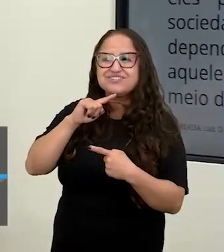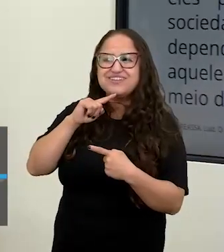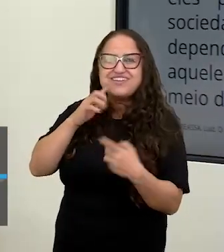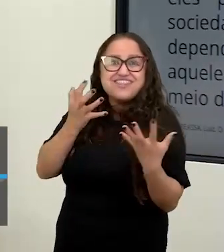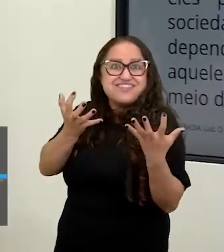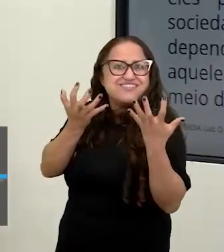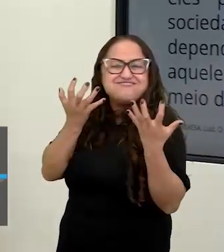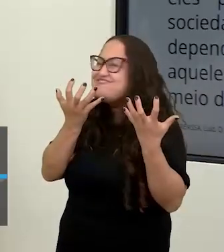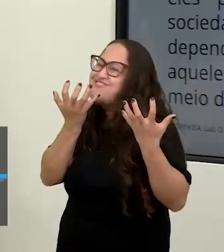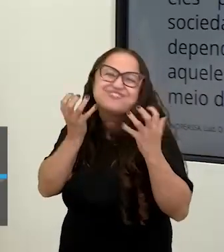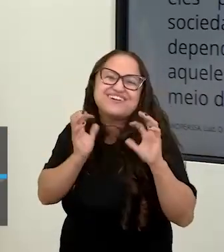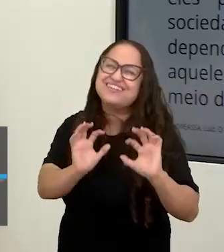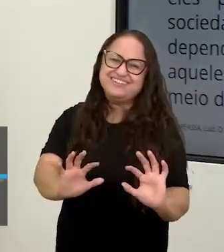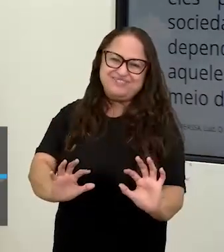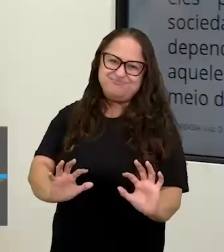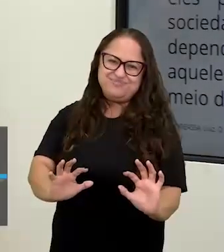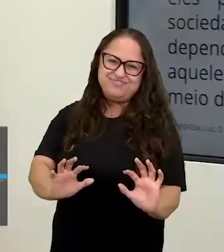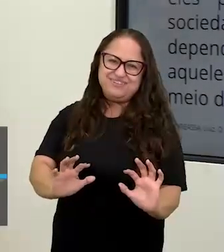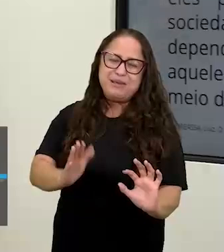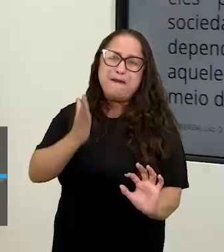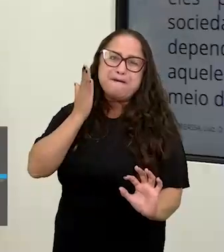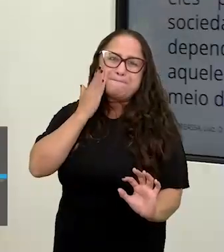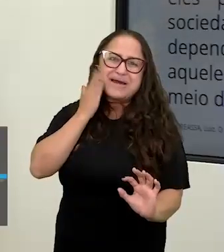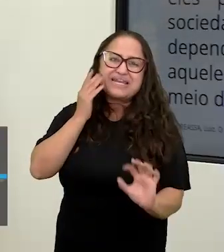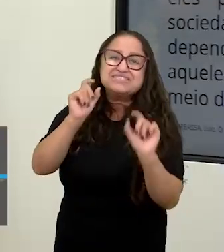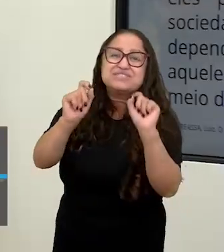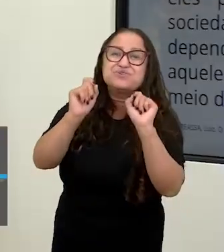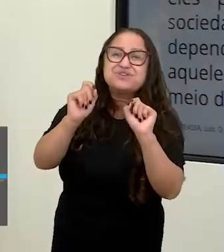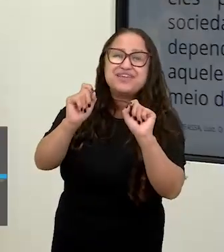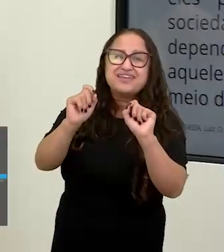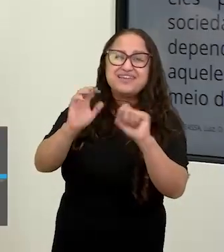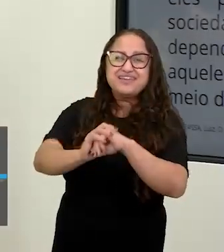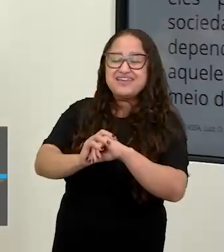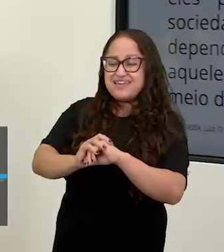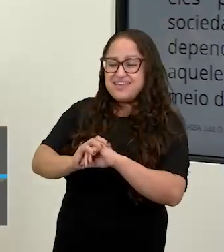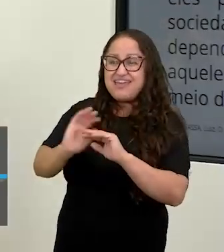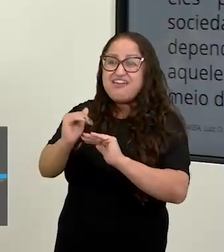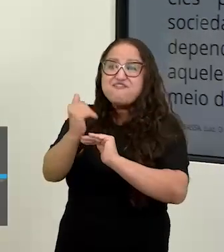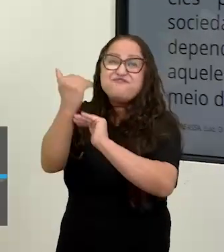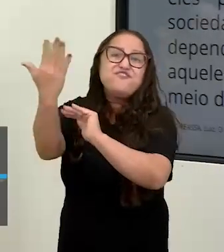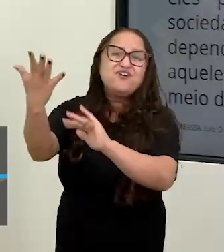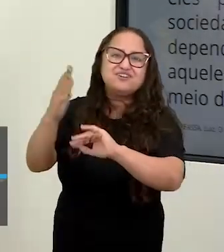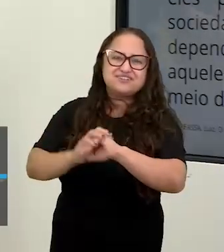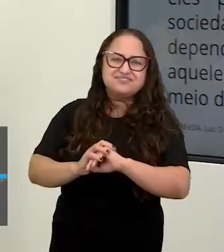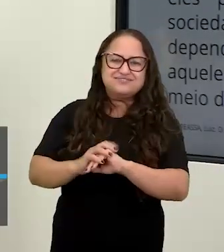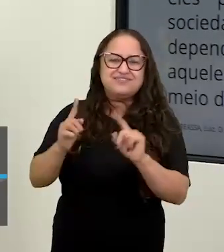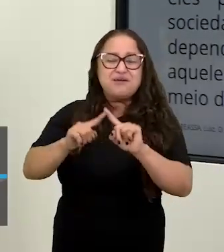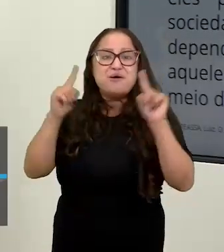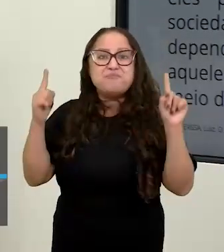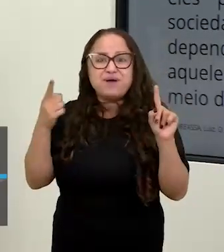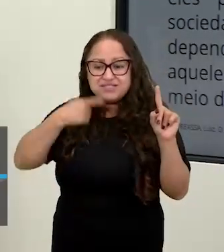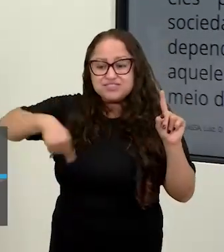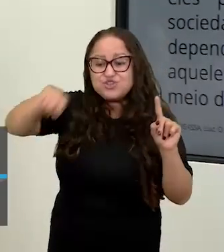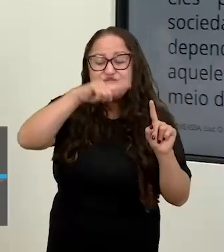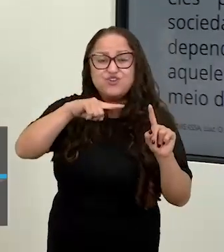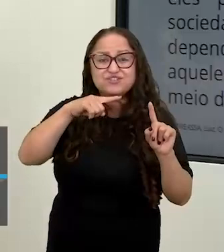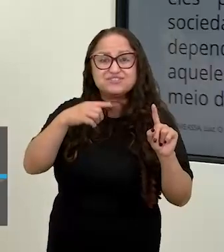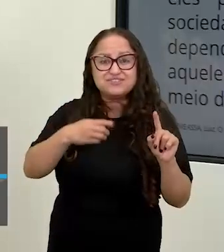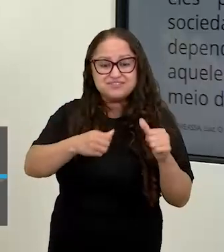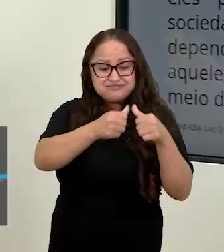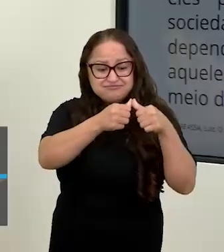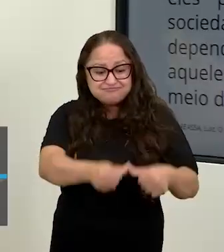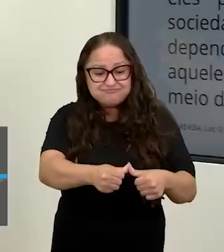algo que é exterior e que a culpa da política é do outro, mas nós estamos nesse organismo vivo da sociedade